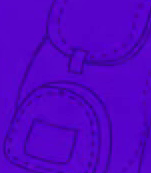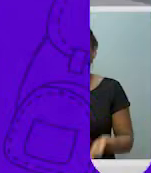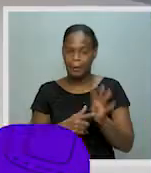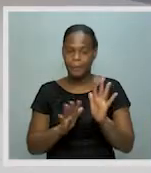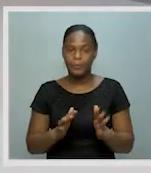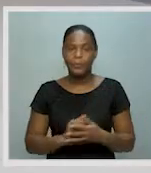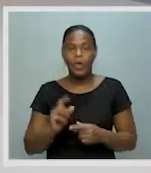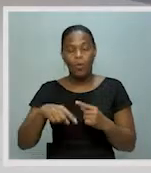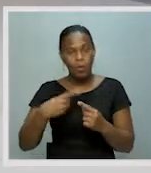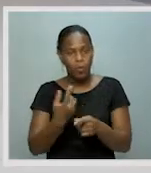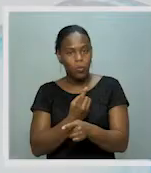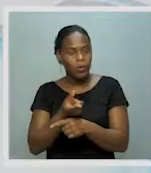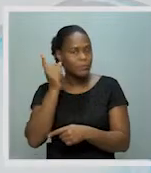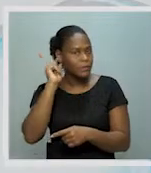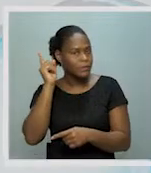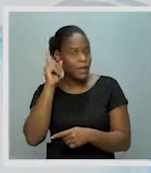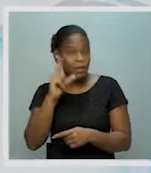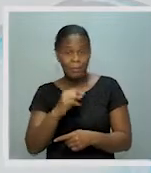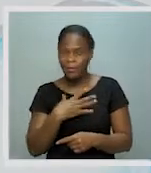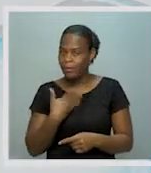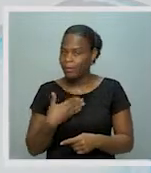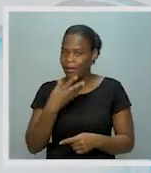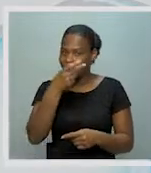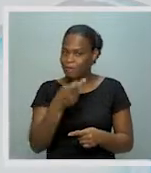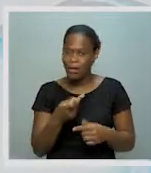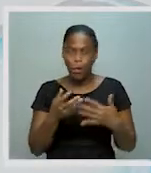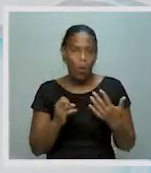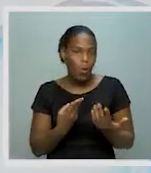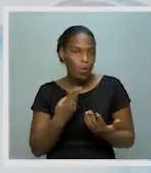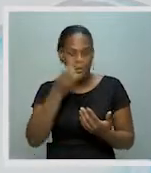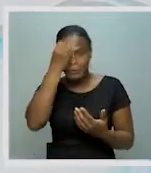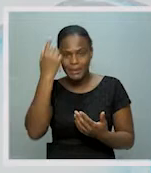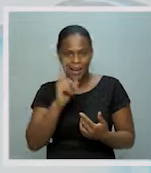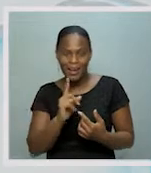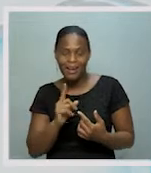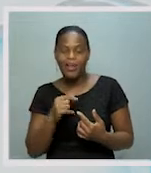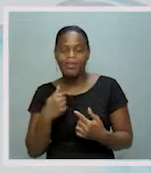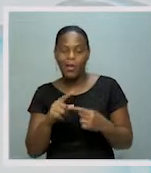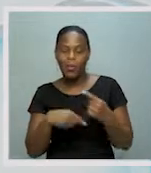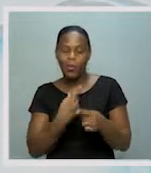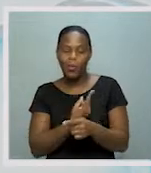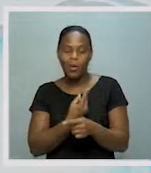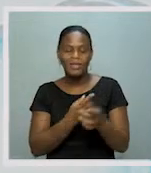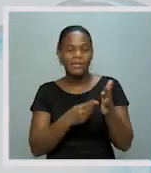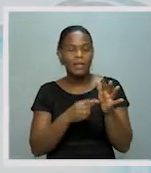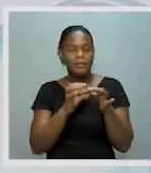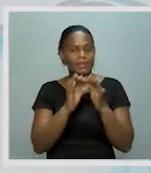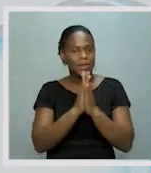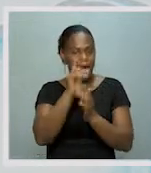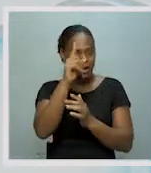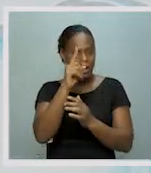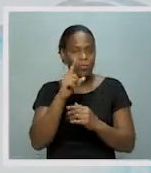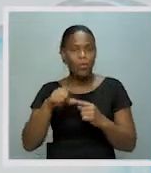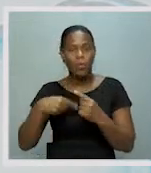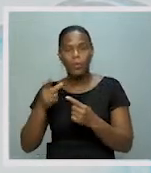muito bem. Há um aspecto essencial que eu não queria que ficasse ou que passasse em branco. Tem a ver com o sagrado